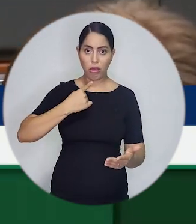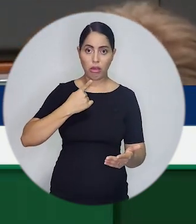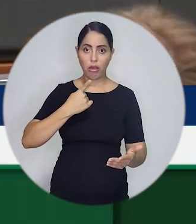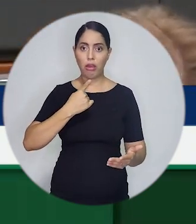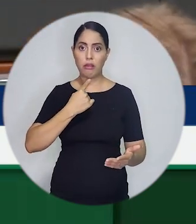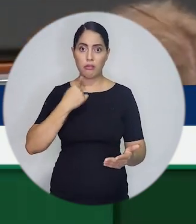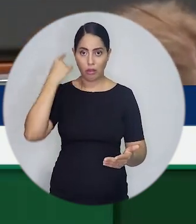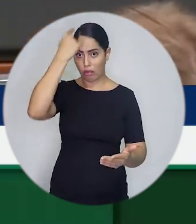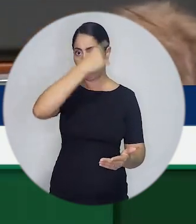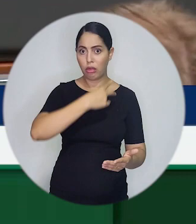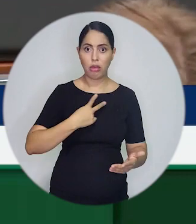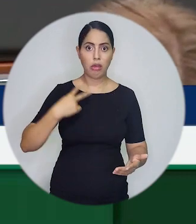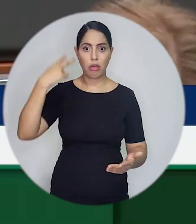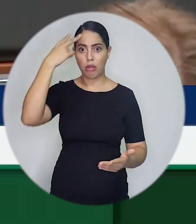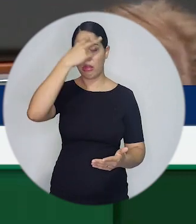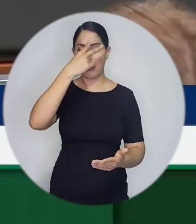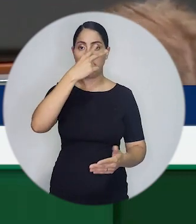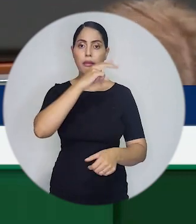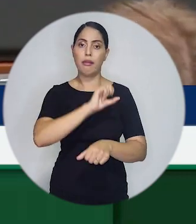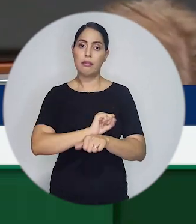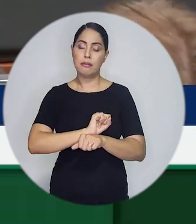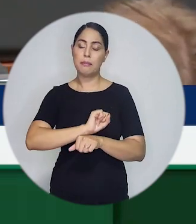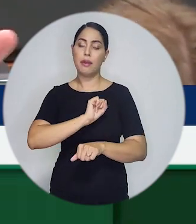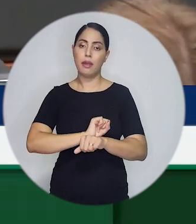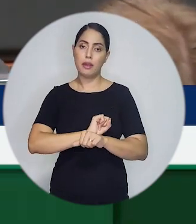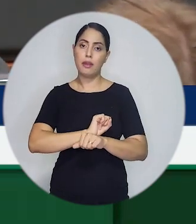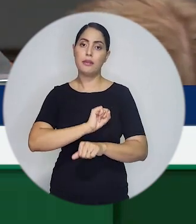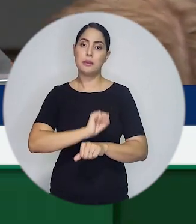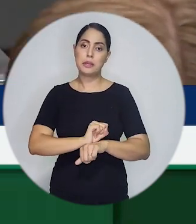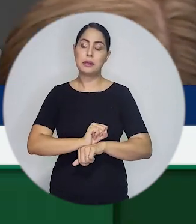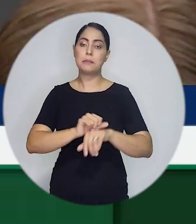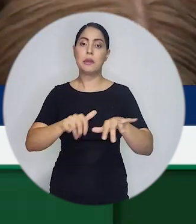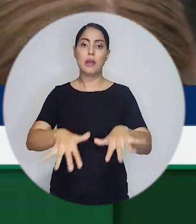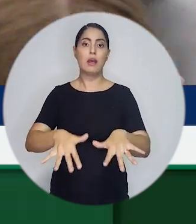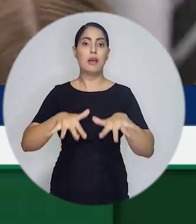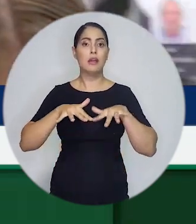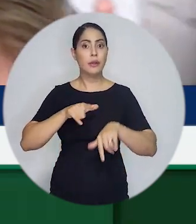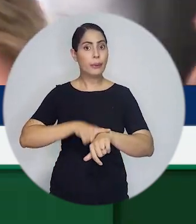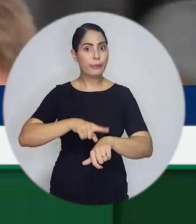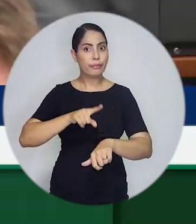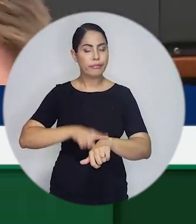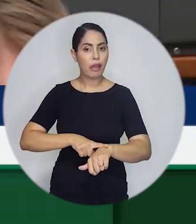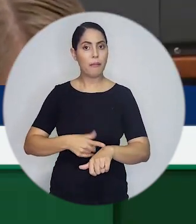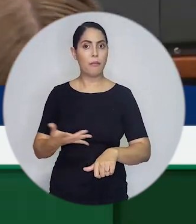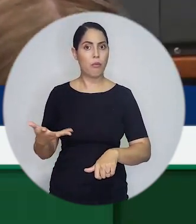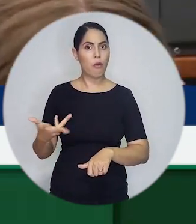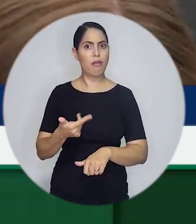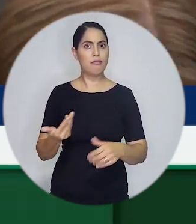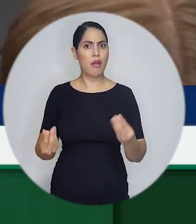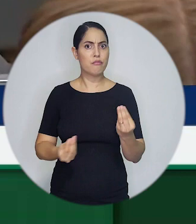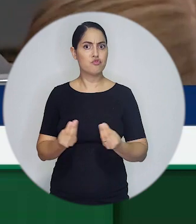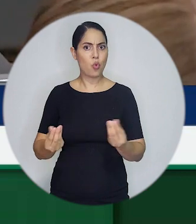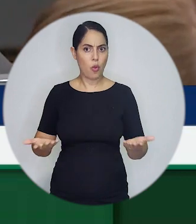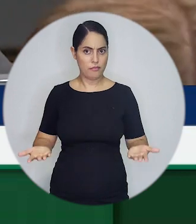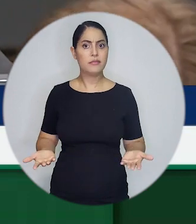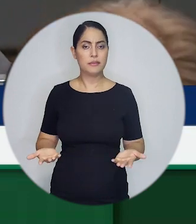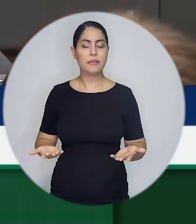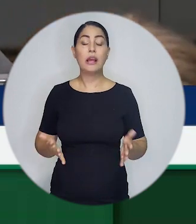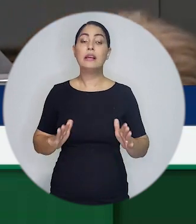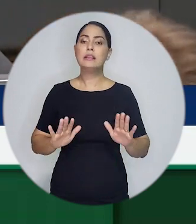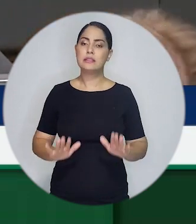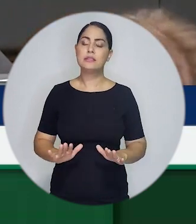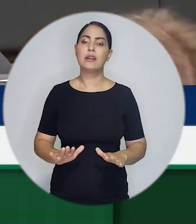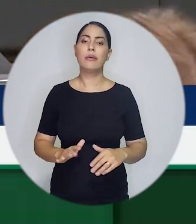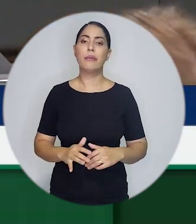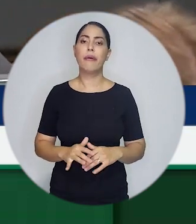1, às vezes 2 horas, aguardando o seu tempo precioso para,